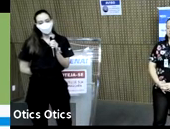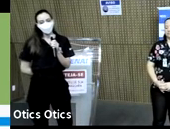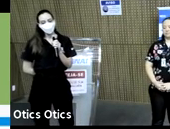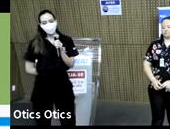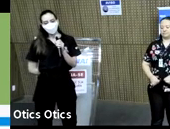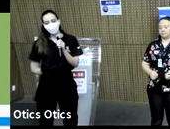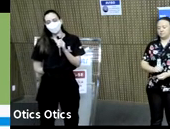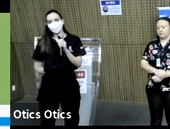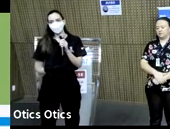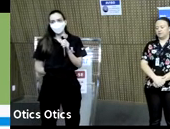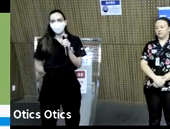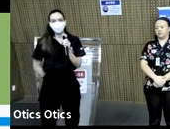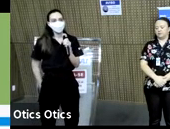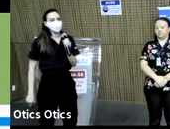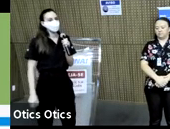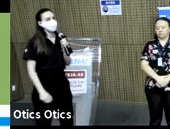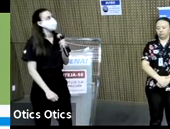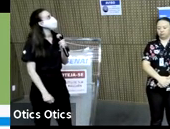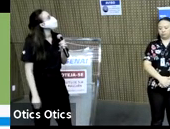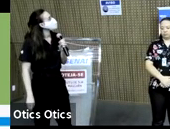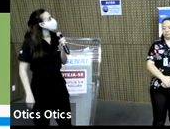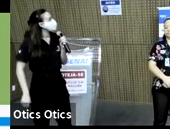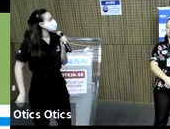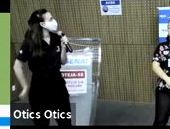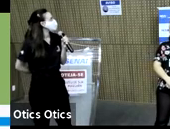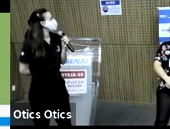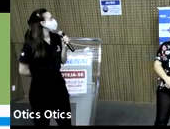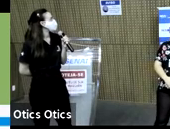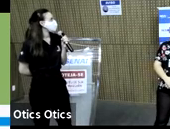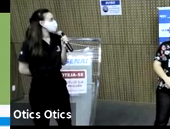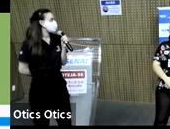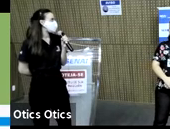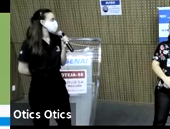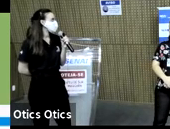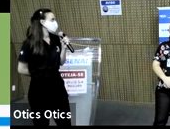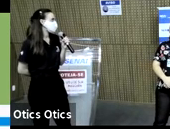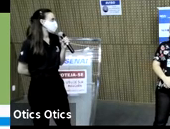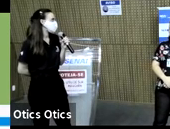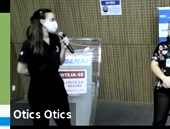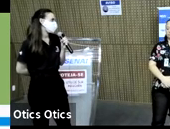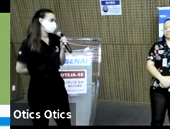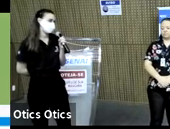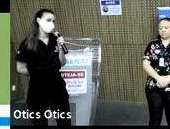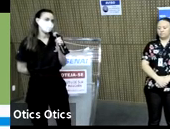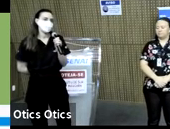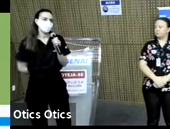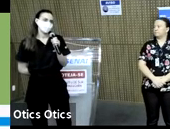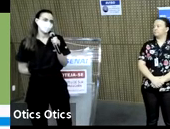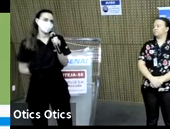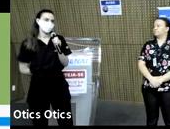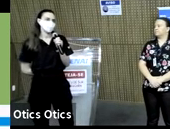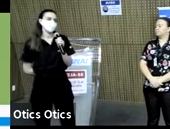O Bolsa Família, vocês podem perceber que ele deu uma aumentada em relação ao cadastro de famílias, até porque